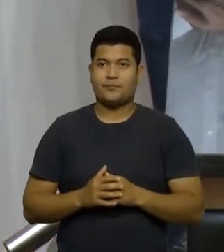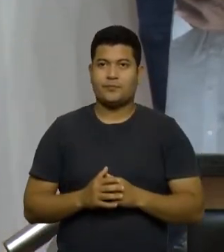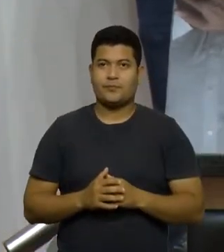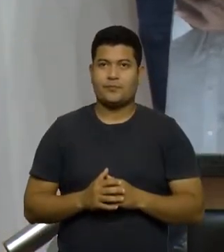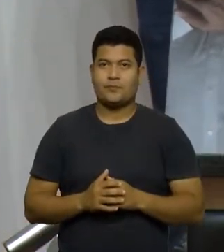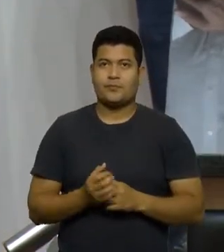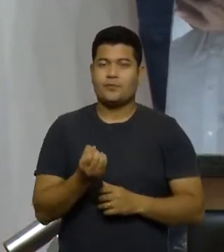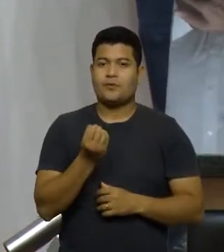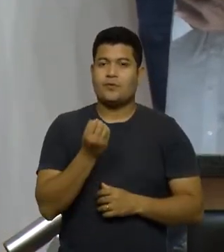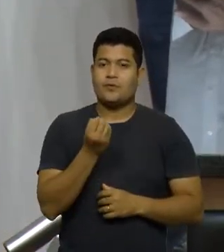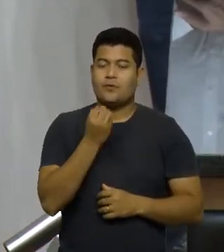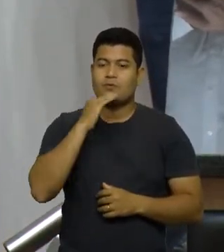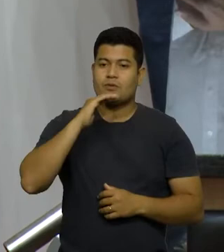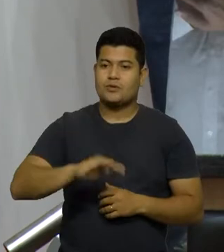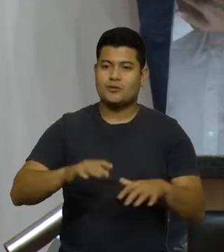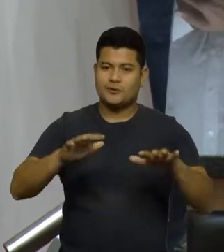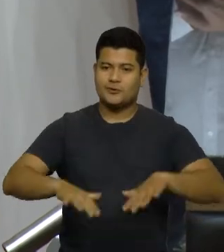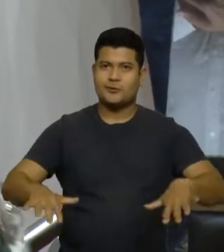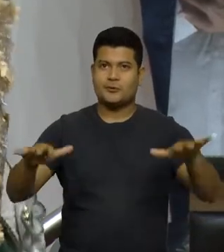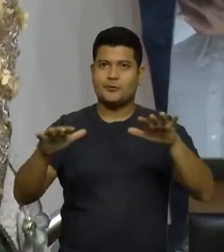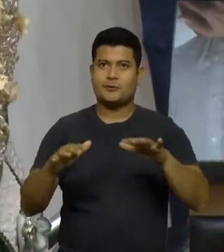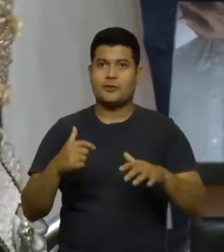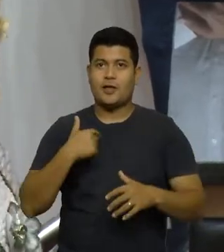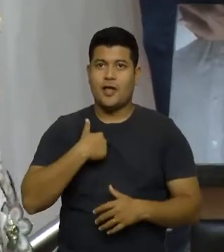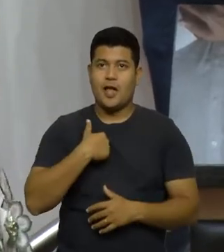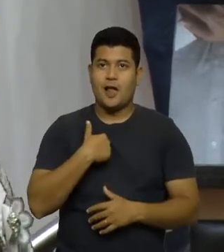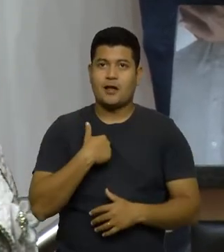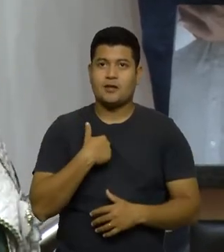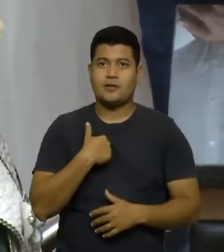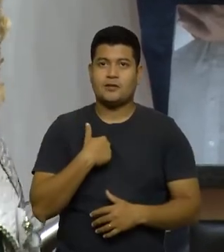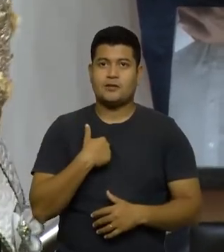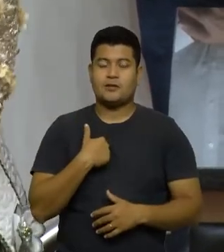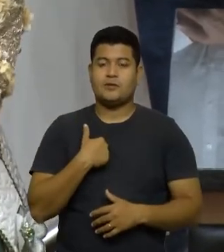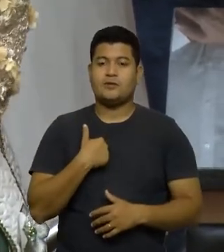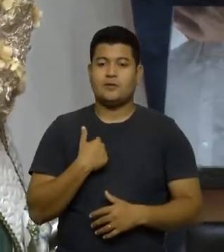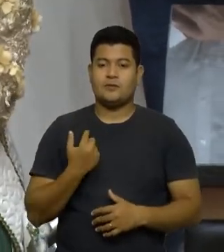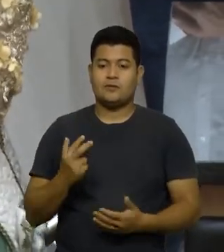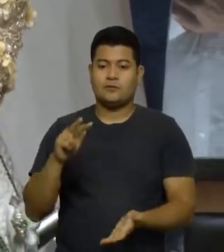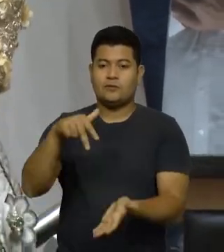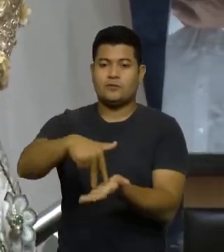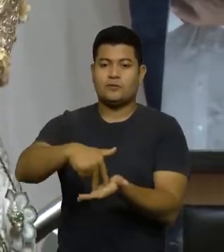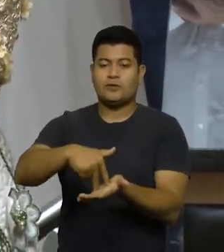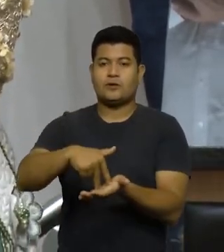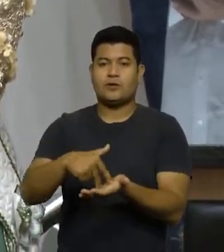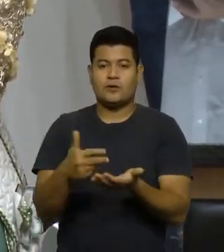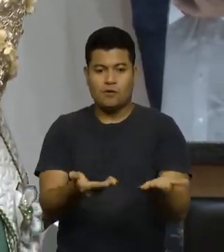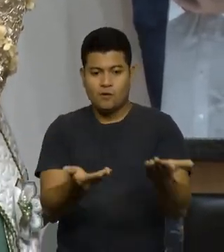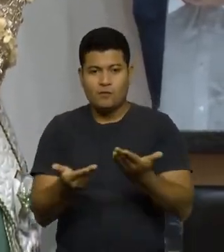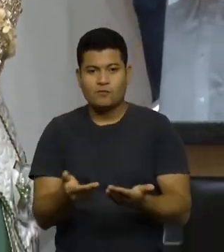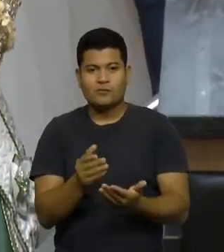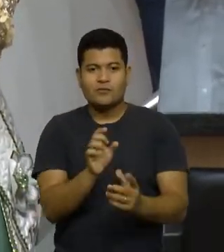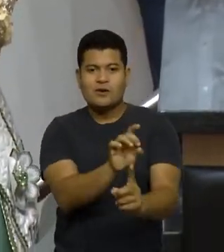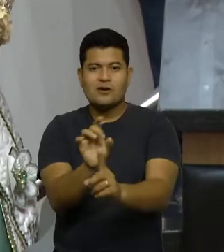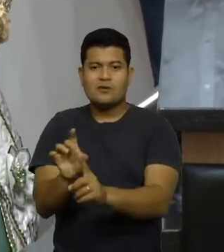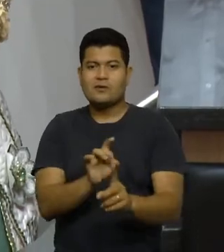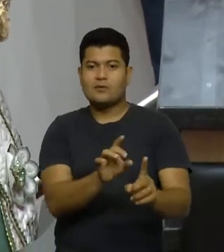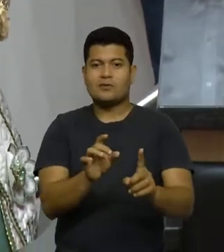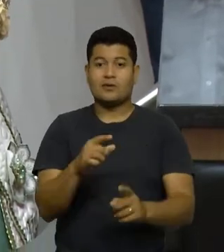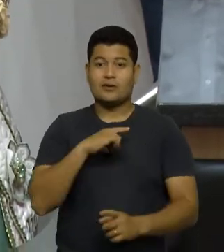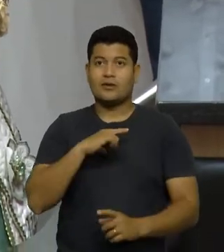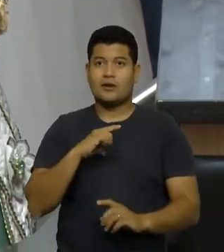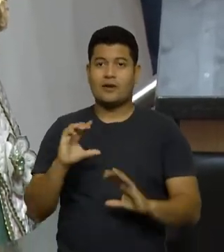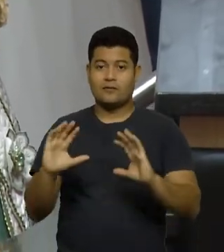Boa tarde a todos. Eu vim aqui para fazer o convite para vocês, que haverá a nossa